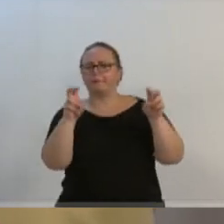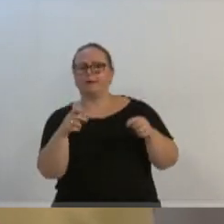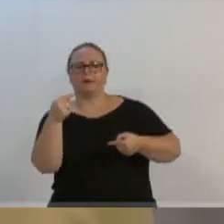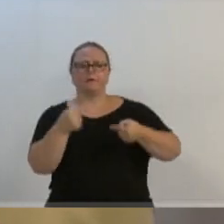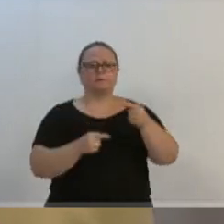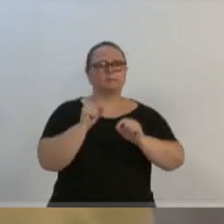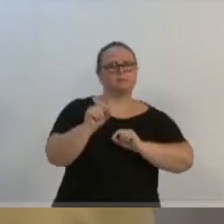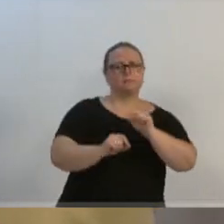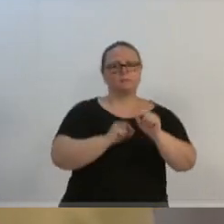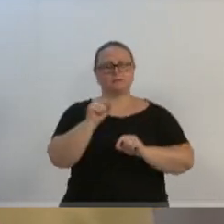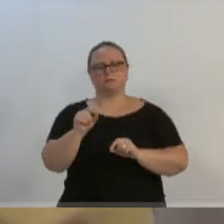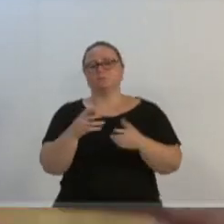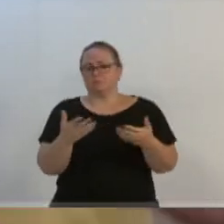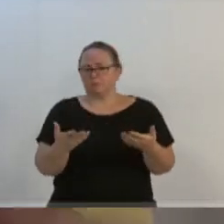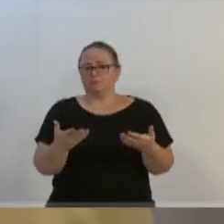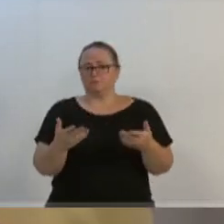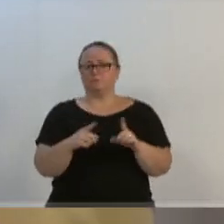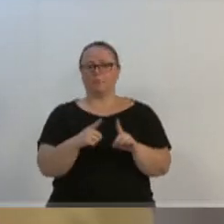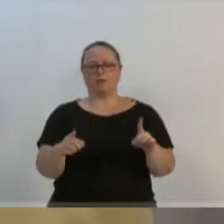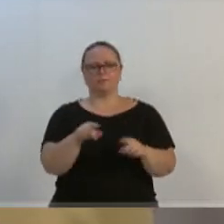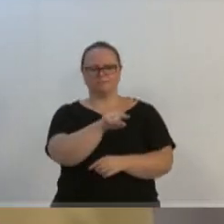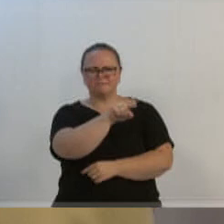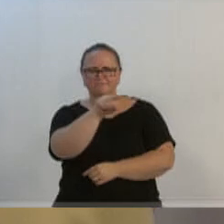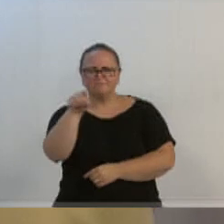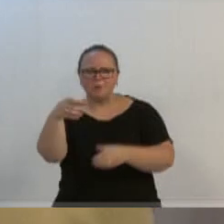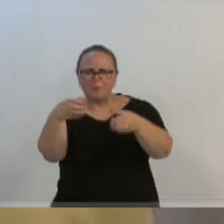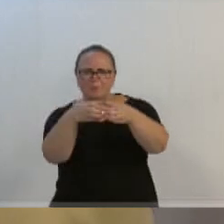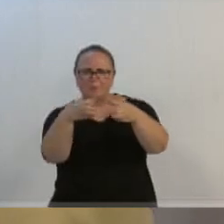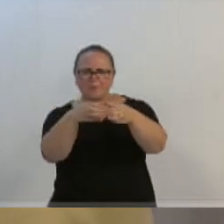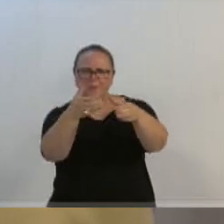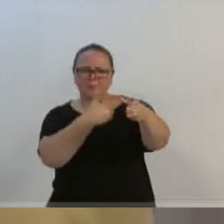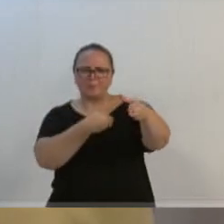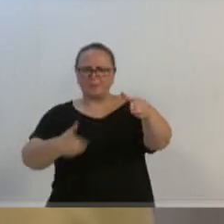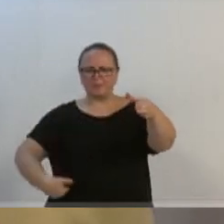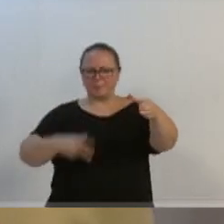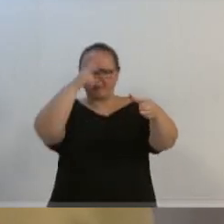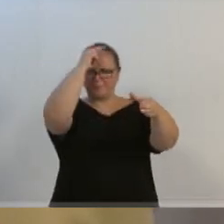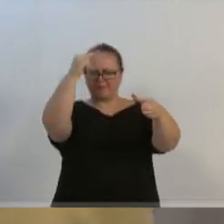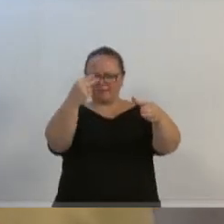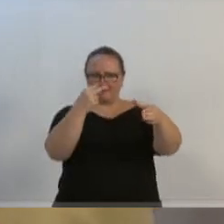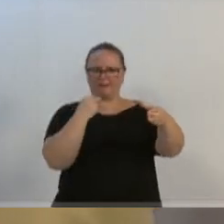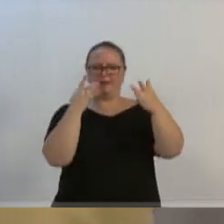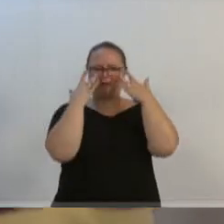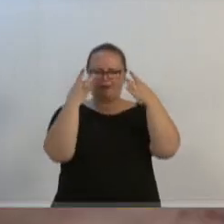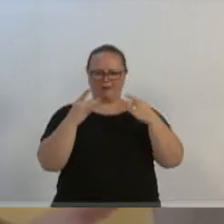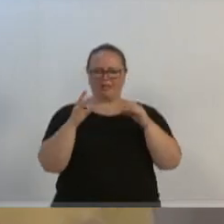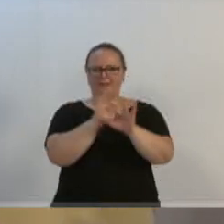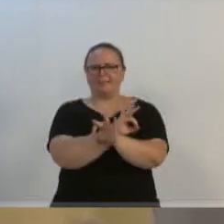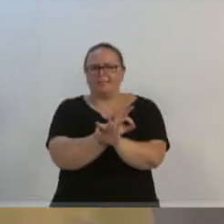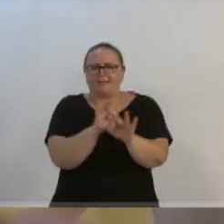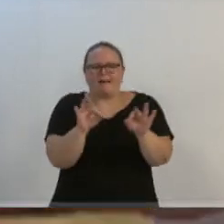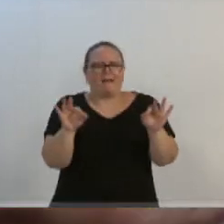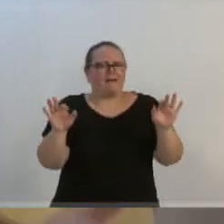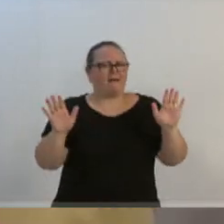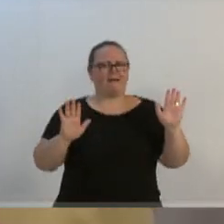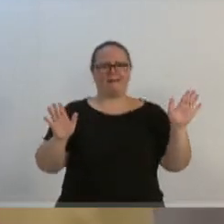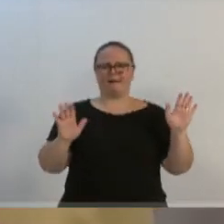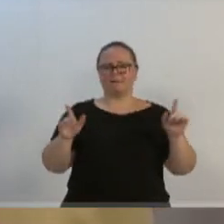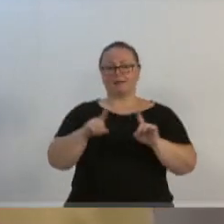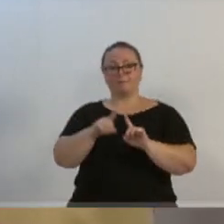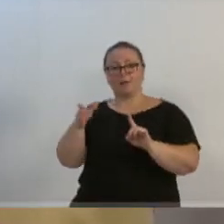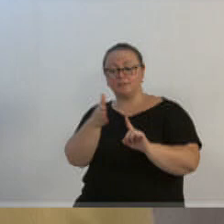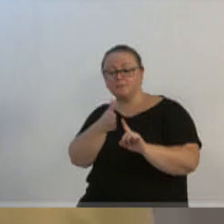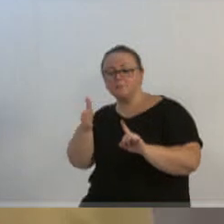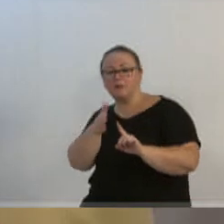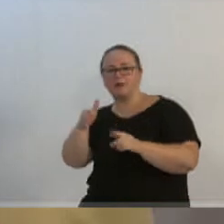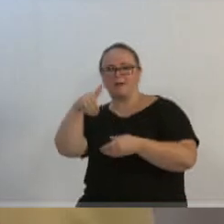dificuldades da regulação fundiária do nosso município. Mas estou vendo que o senhor, né, e o seu governo não está nem aí. Né? Agora, no horário eleitoral, na campanha política, nós vimos